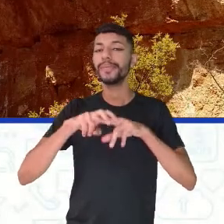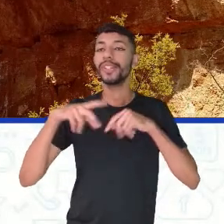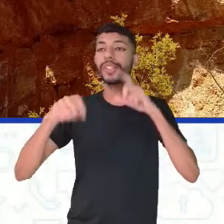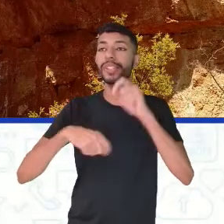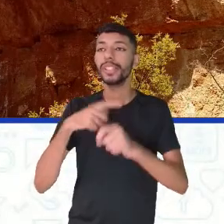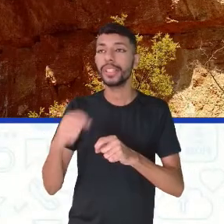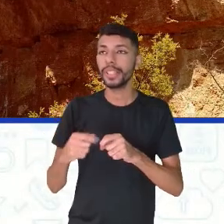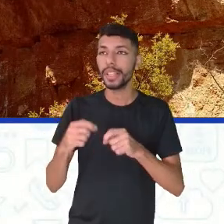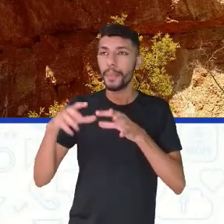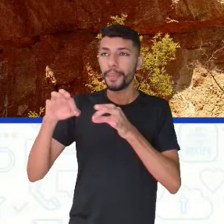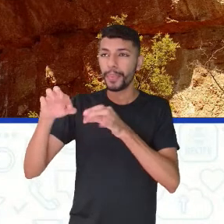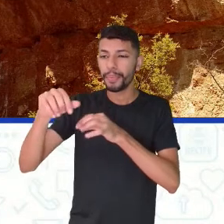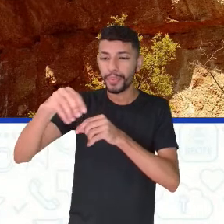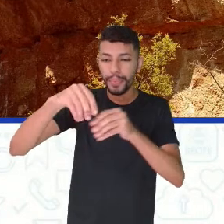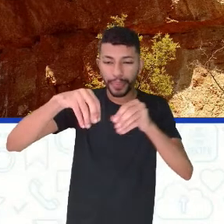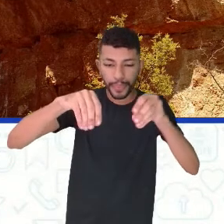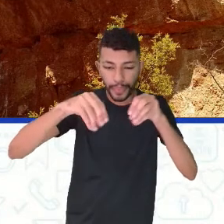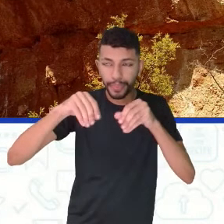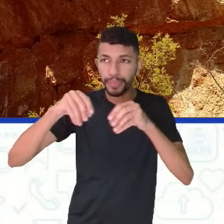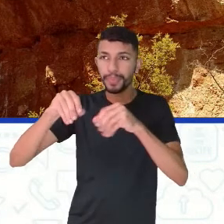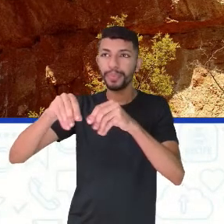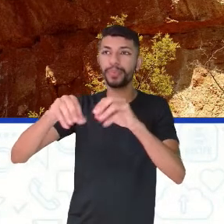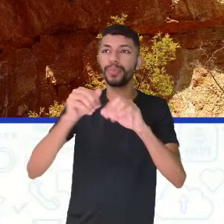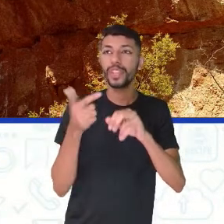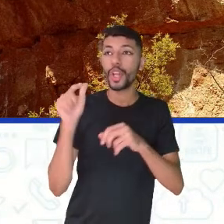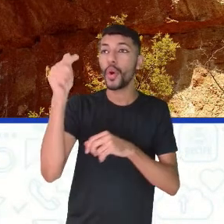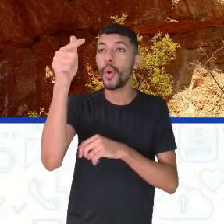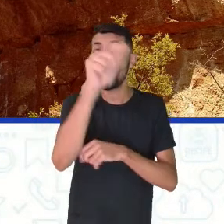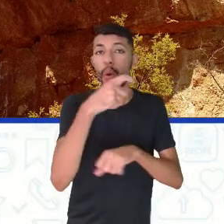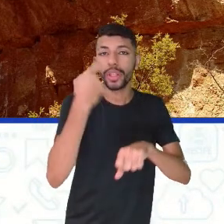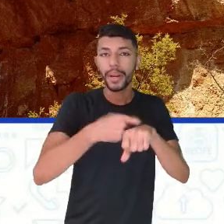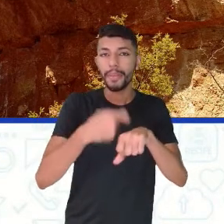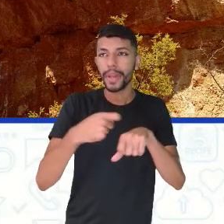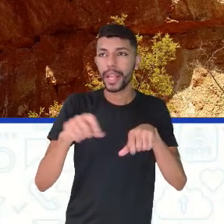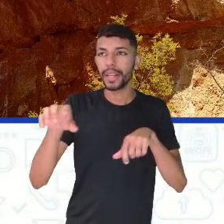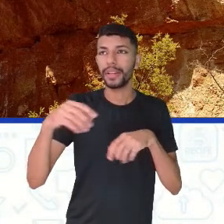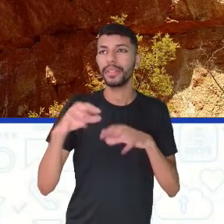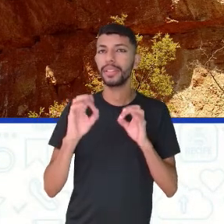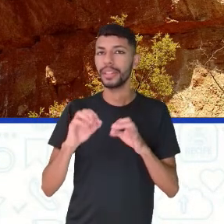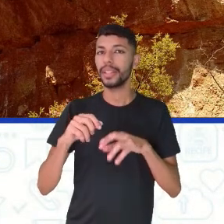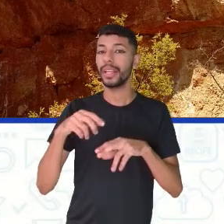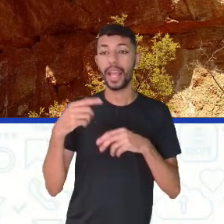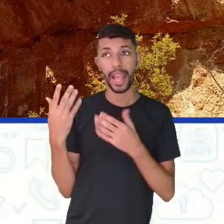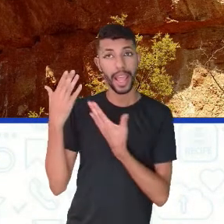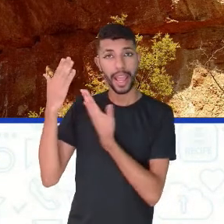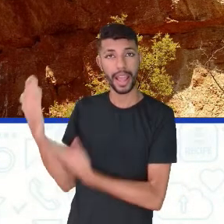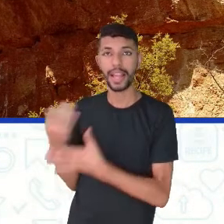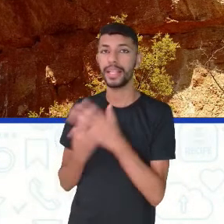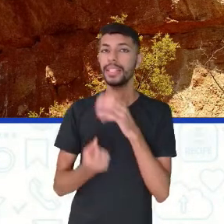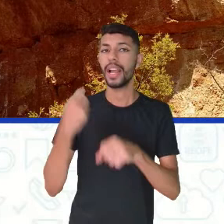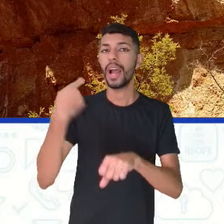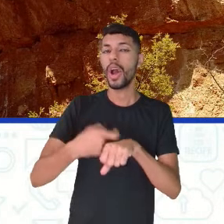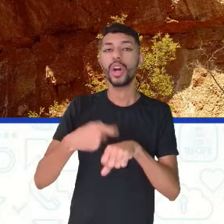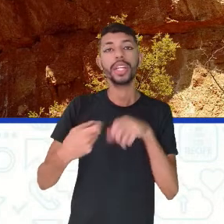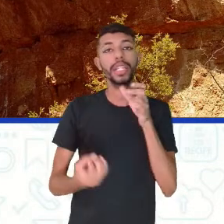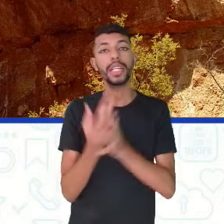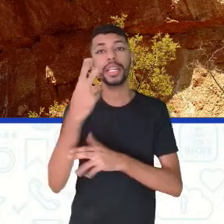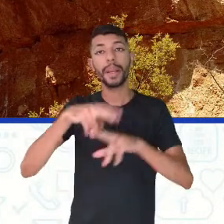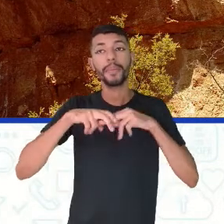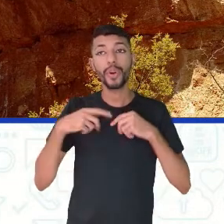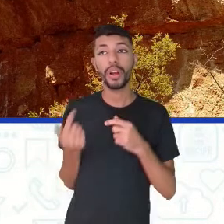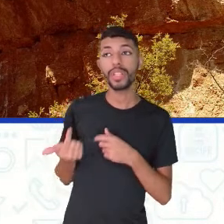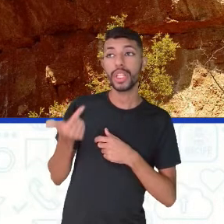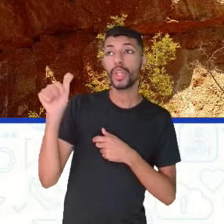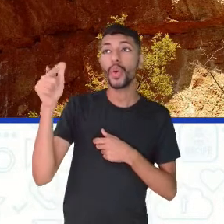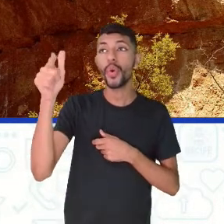chamados de sedimentos, a partir da fragmentação de outras rochas. Então, essa rocha vai se formar a partir de pedaços, de